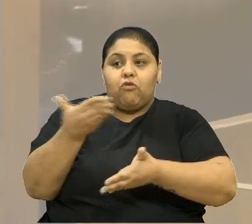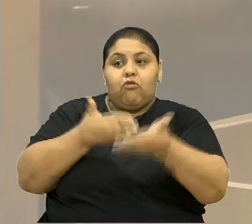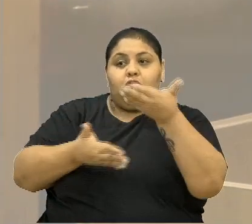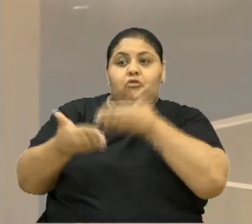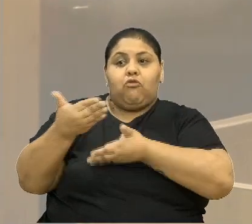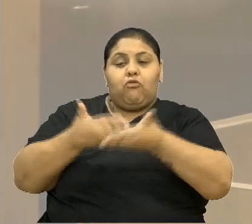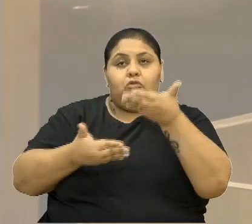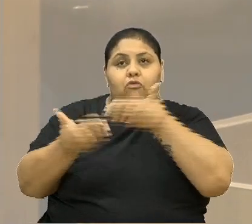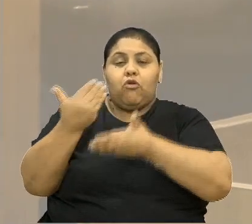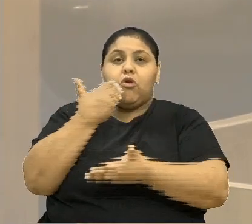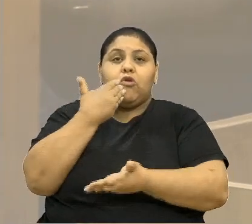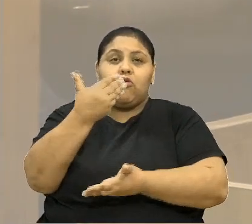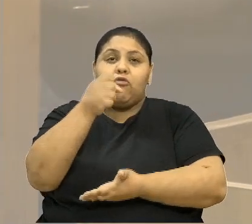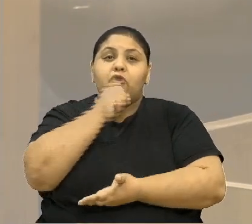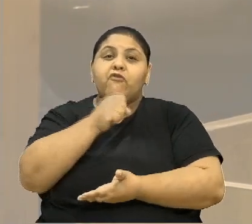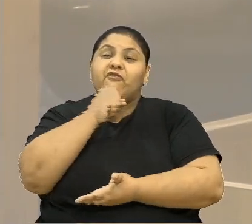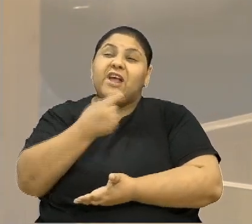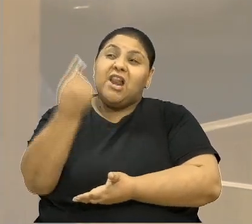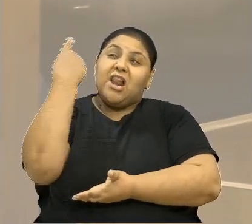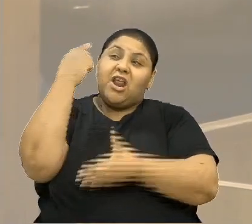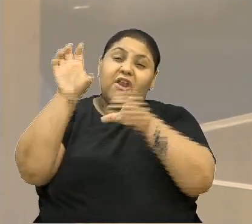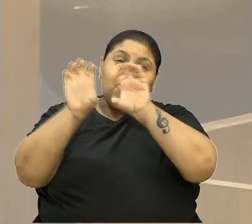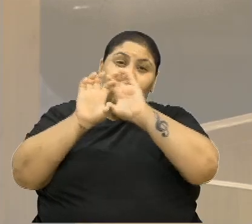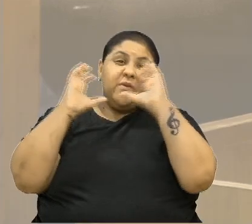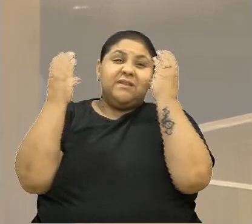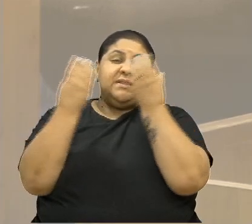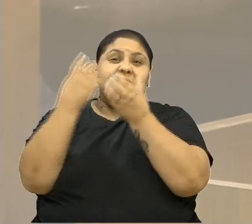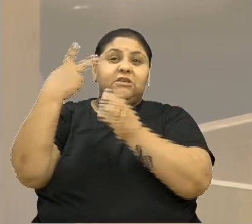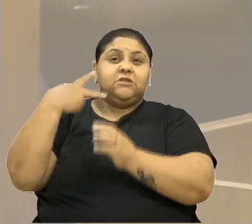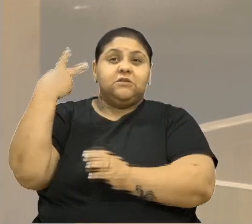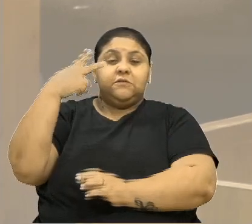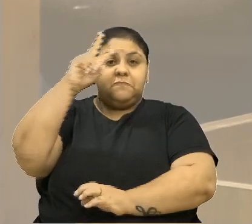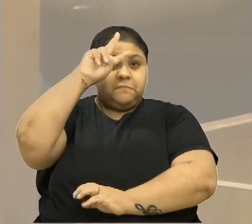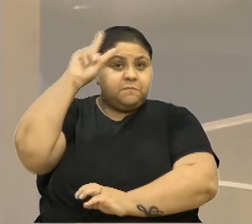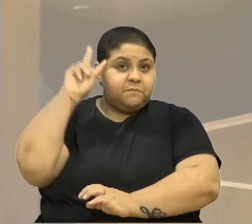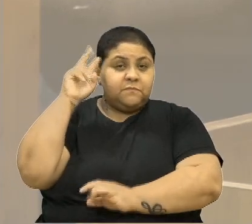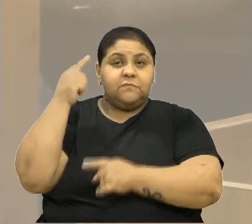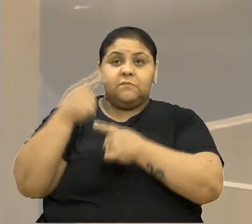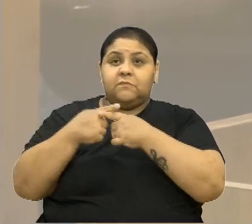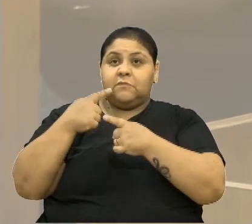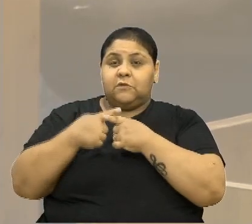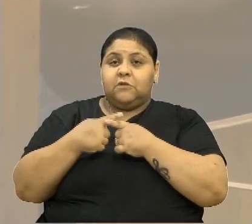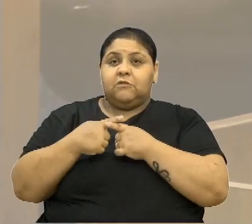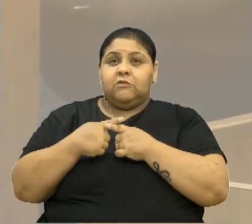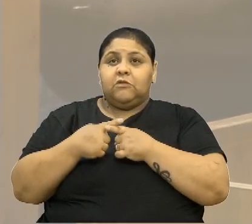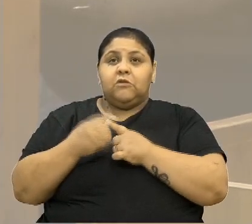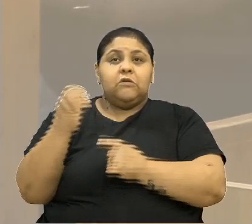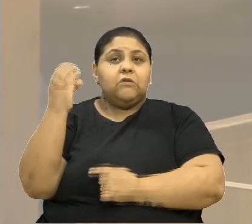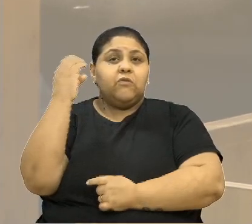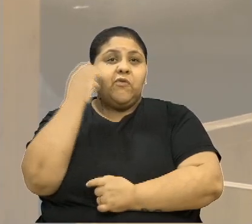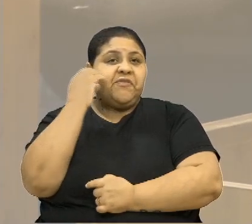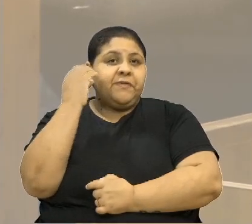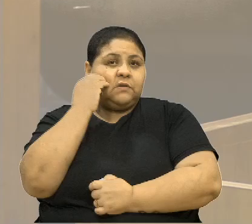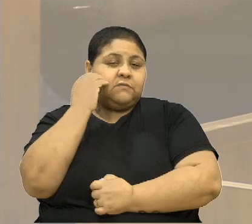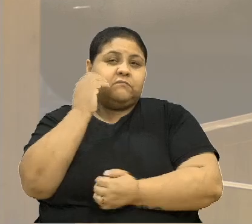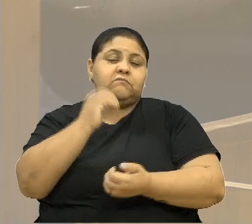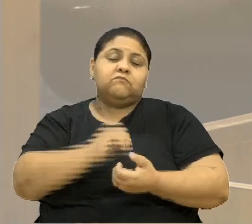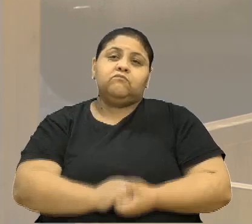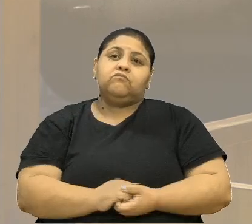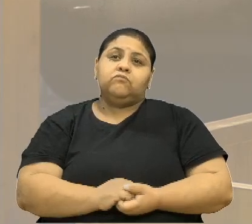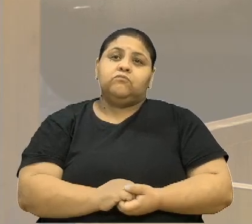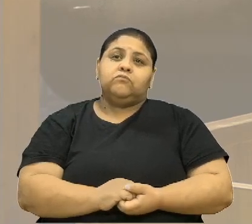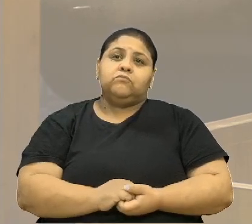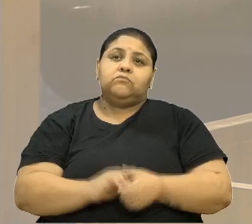uma reivindicação antiga da comunidade, vereador Wes, porque, sem dúvida nenhuma, Anarrec vai ser um